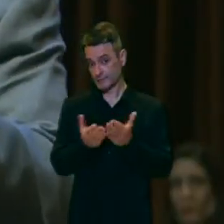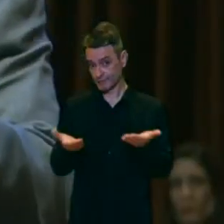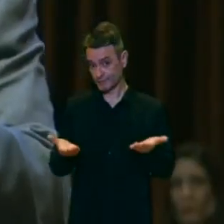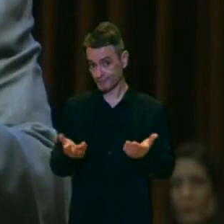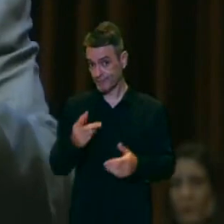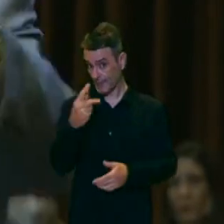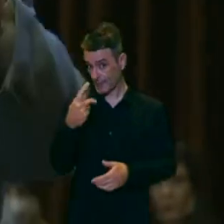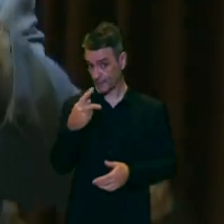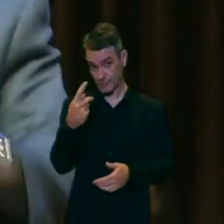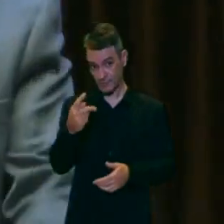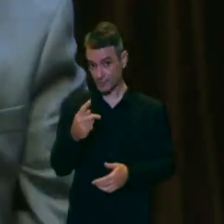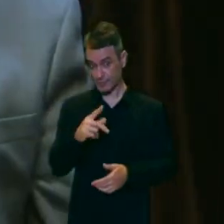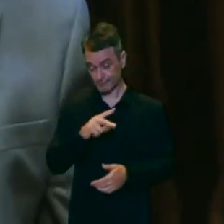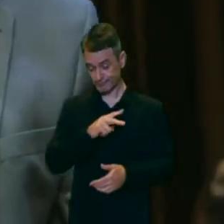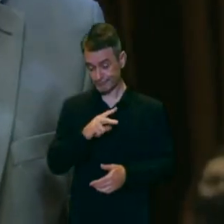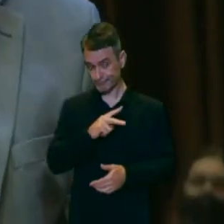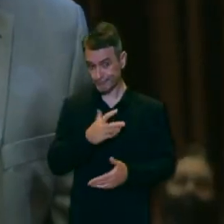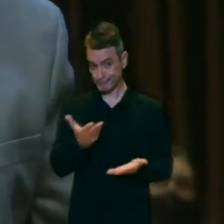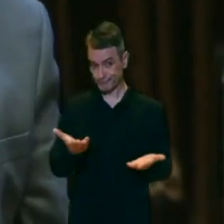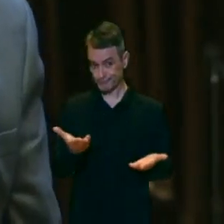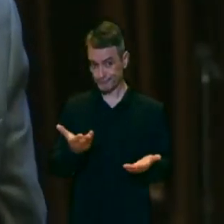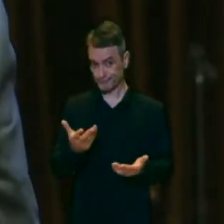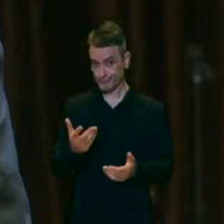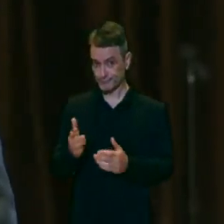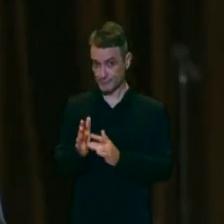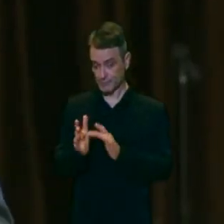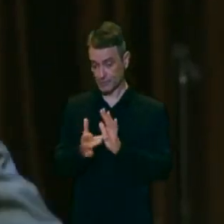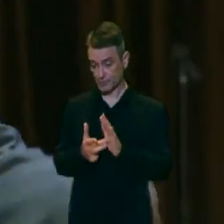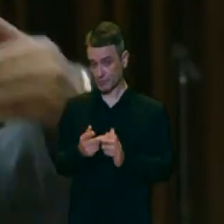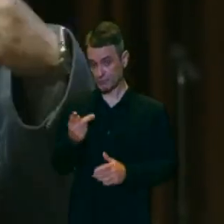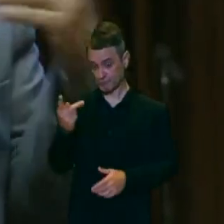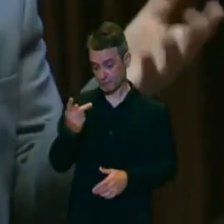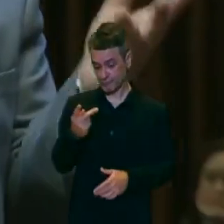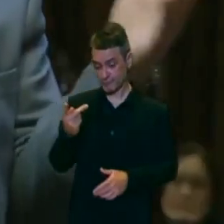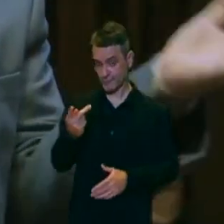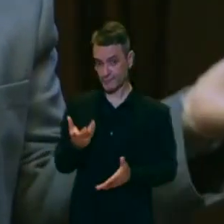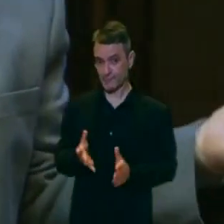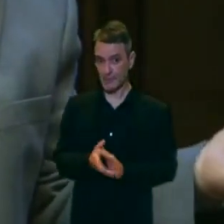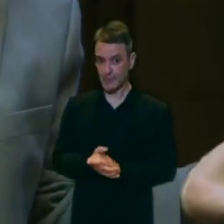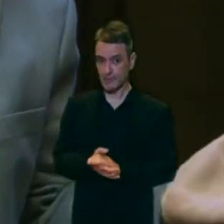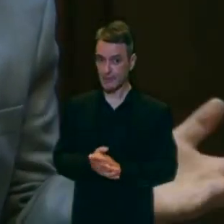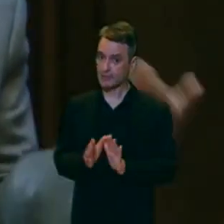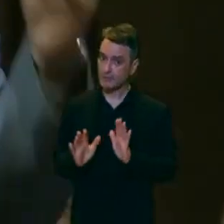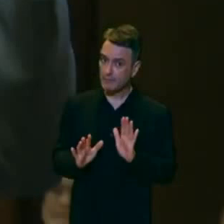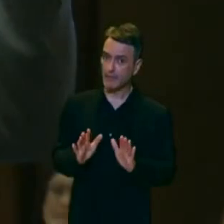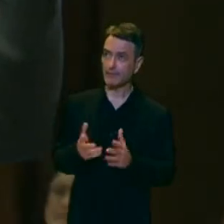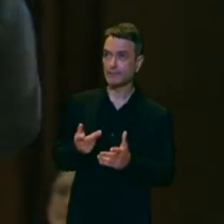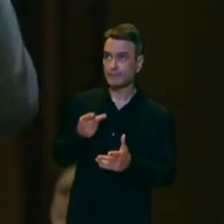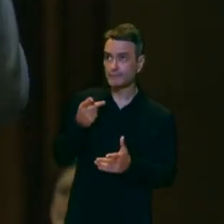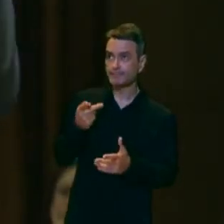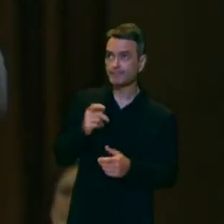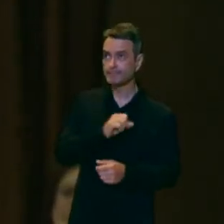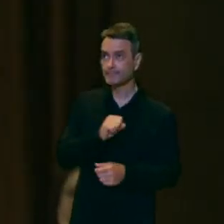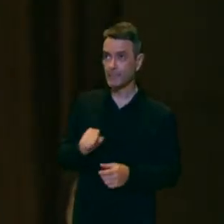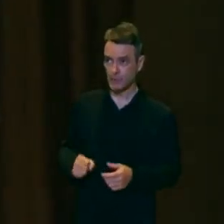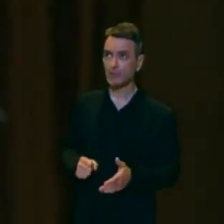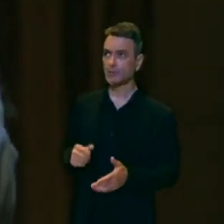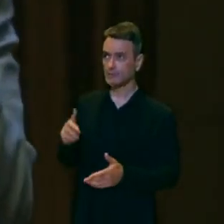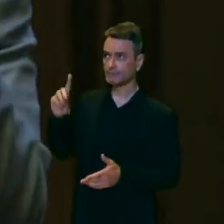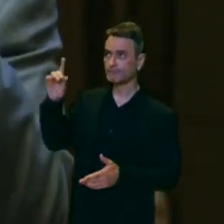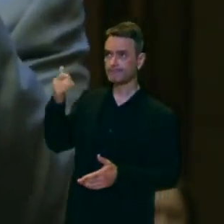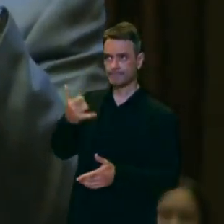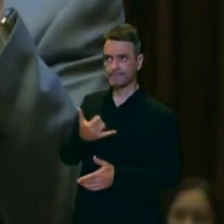para o Senhor Jesus o que Ele falou para você. Você vai dizer para Ele algo mais ou menos assim: Senhor, eu ouvi a